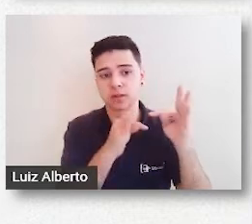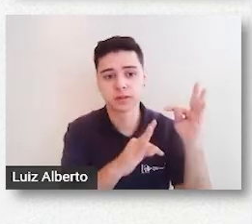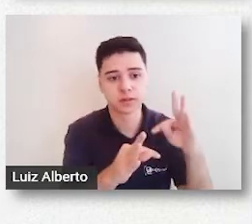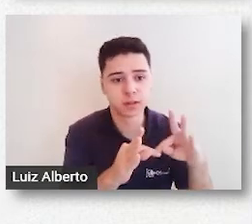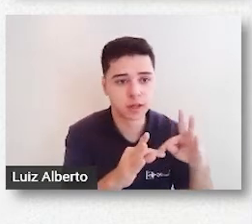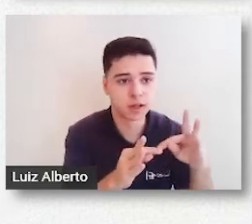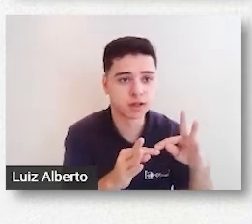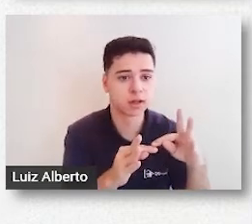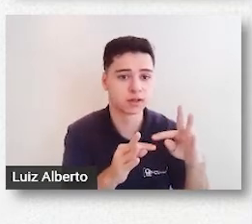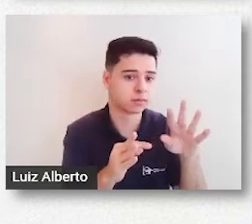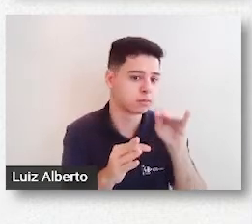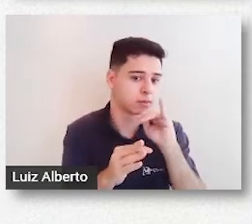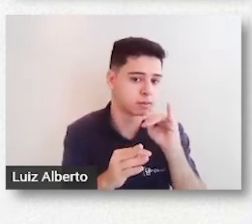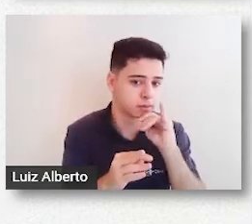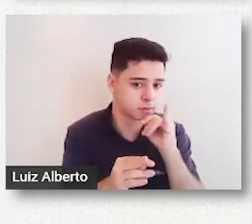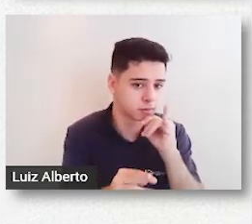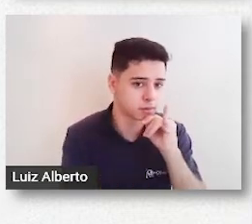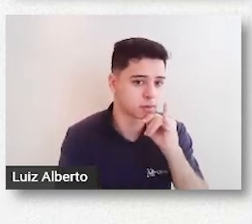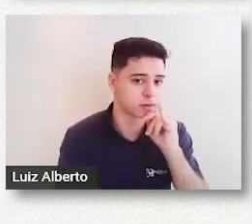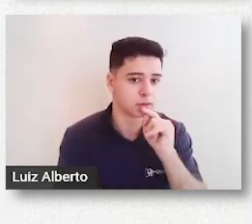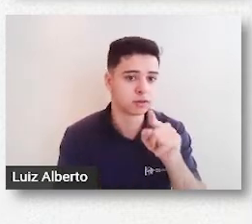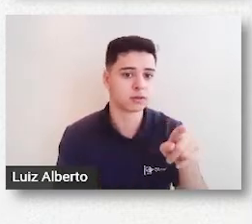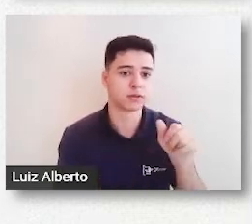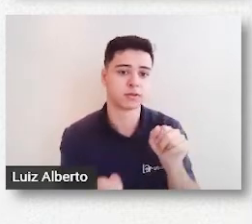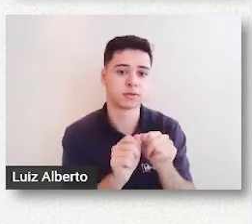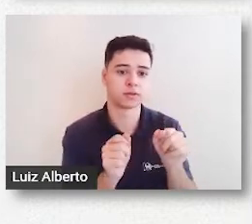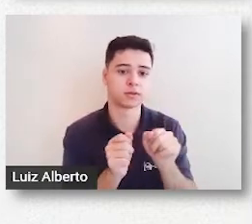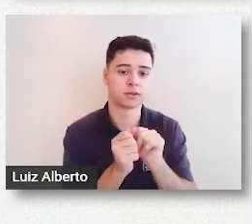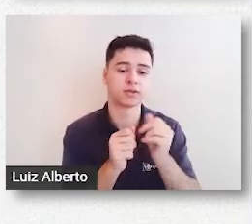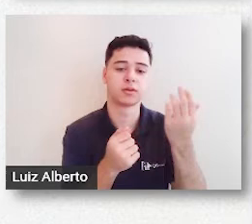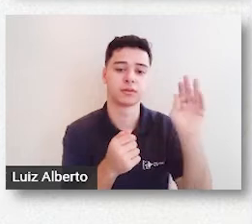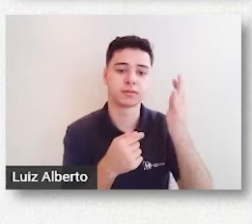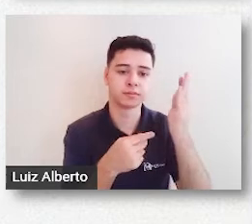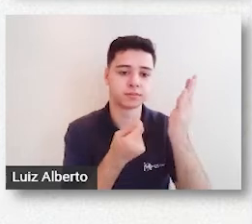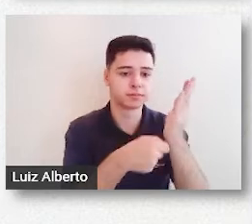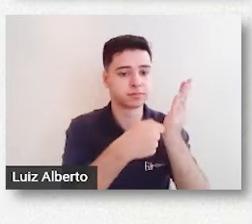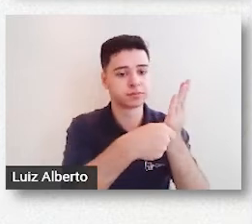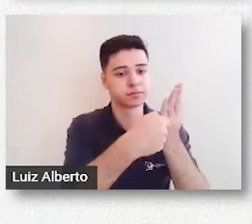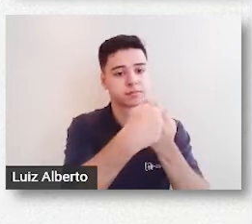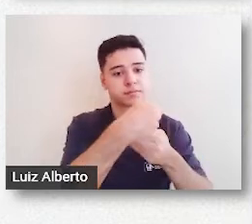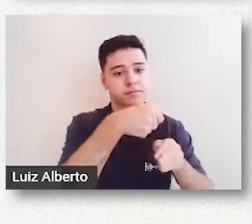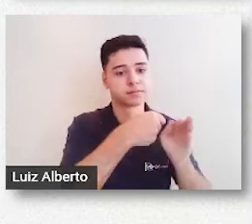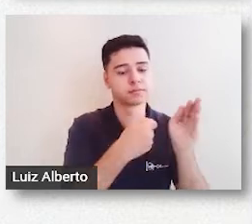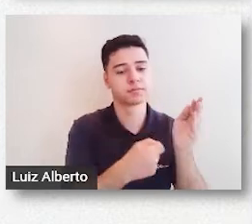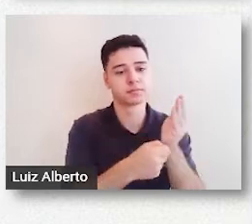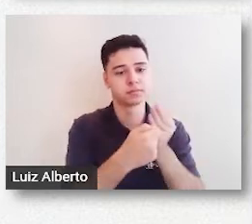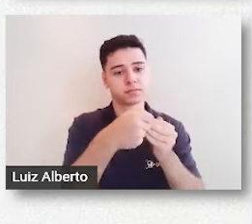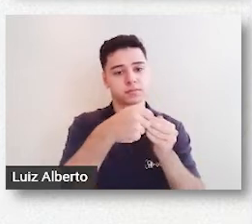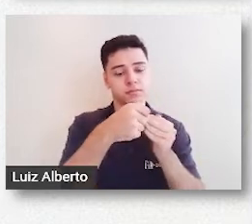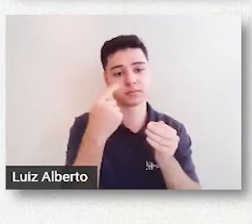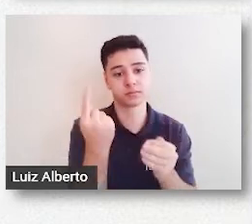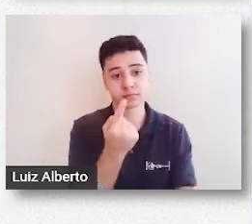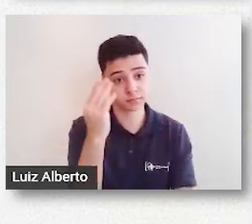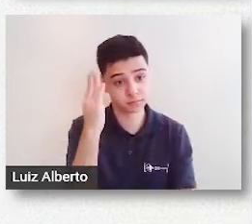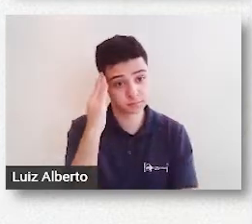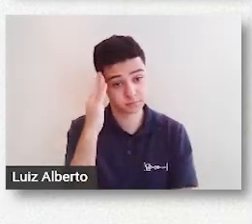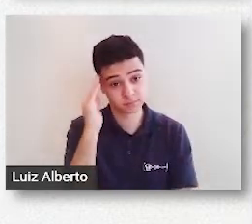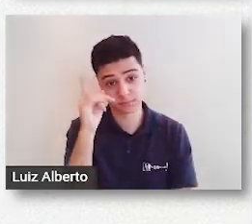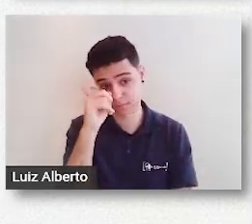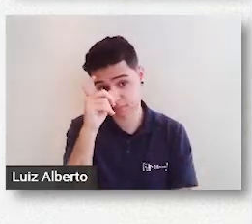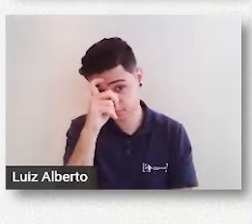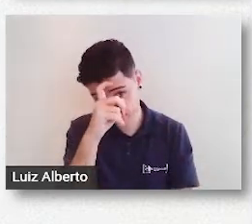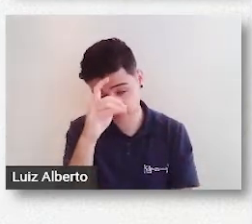de você fazer uma intervenção na madeira como se fosse mármore, que a gente sabe a dificuldade de chegar em Minas,